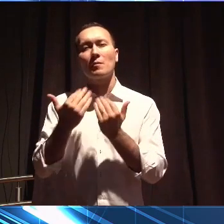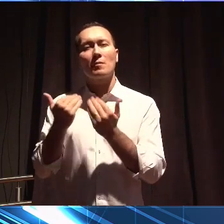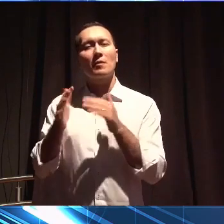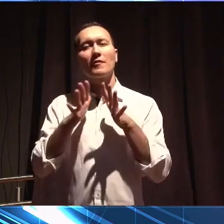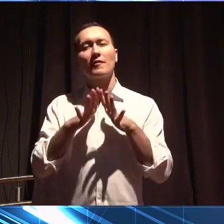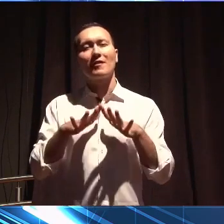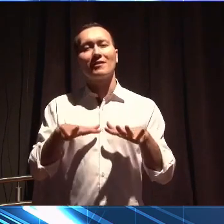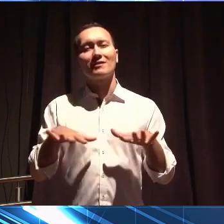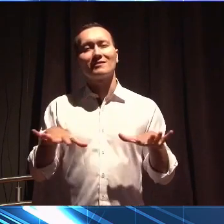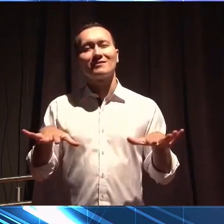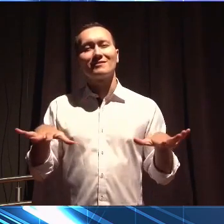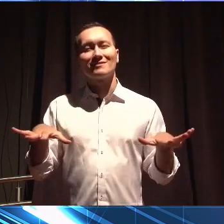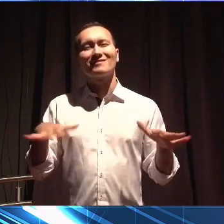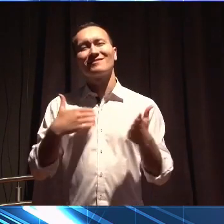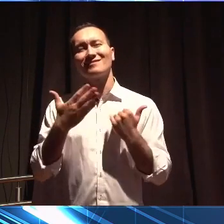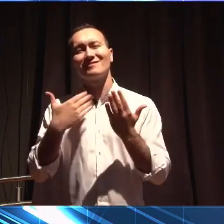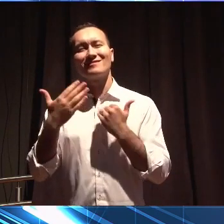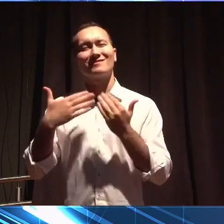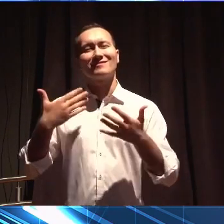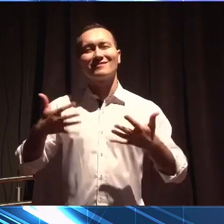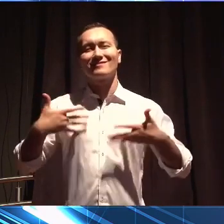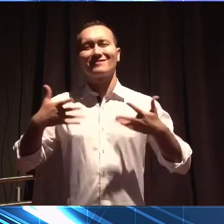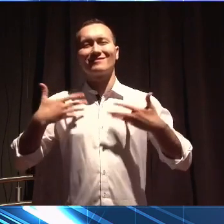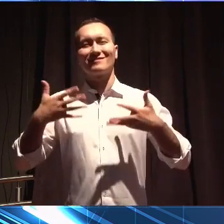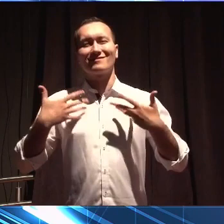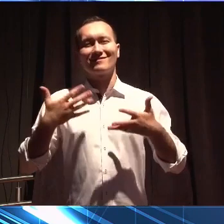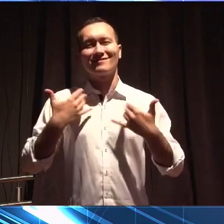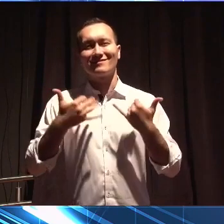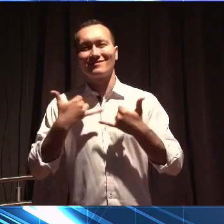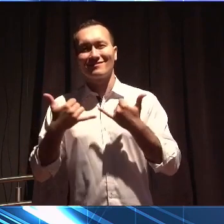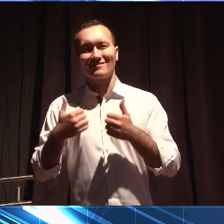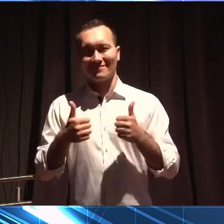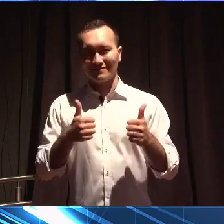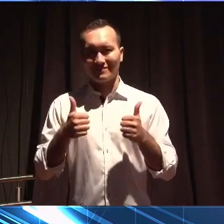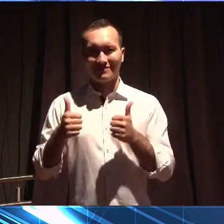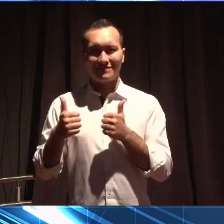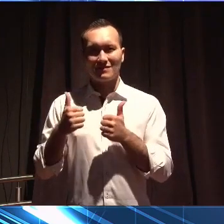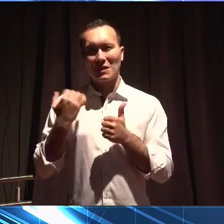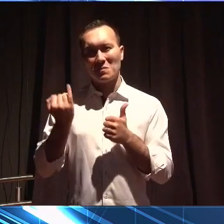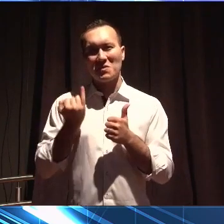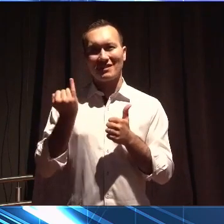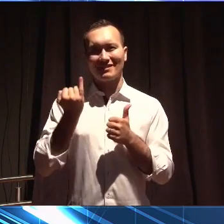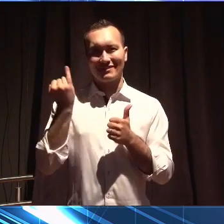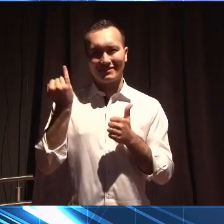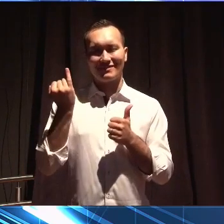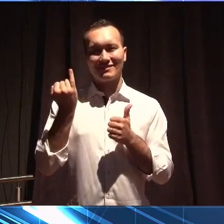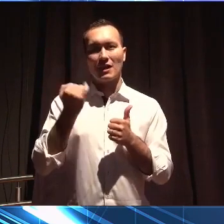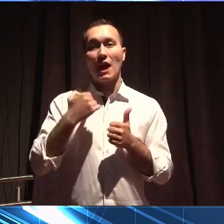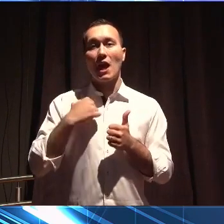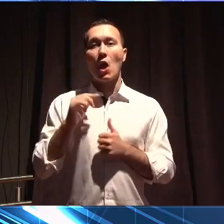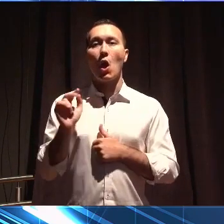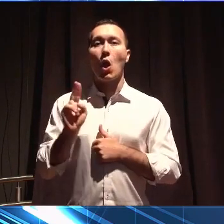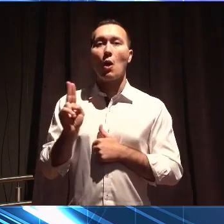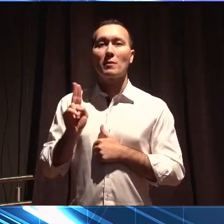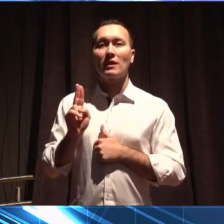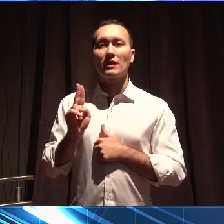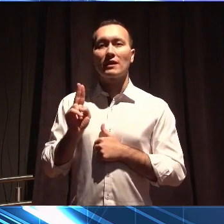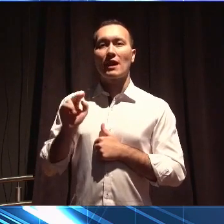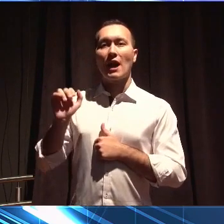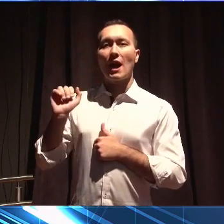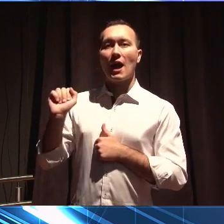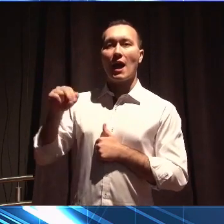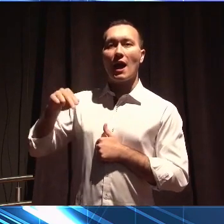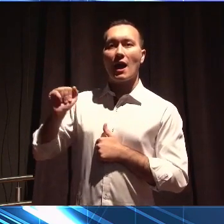tema para vocês de um jeito bem descontraído e que também fixe esse conteúdo aí para vocês. E meu nome é Ana,